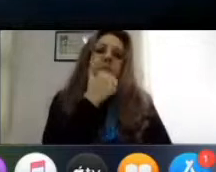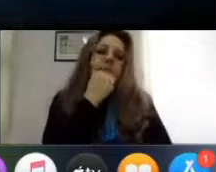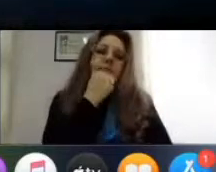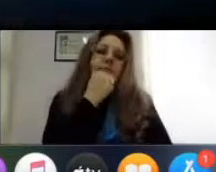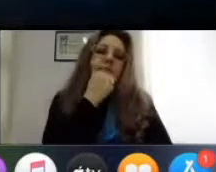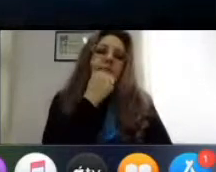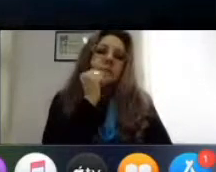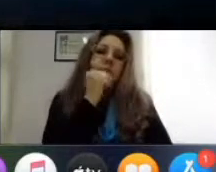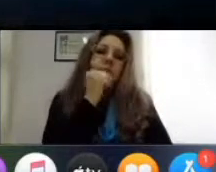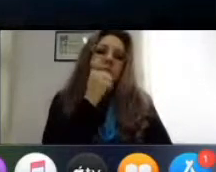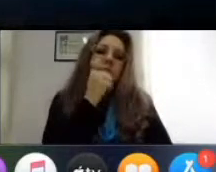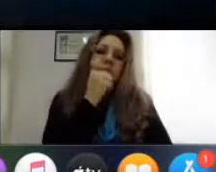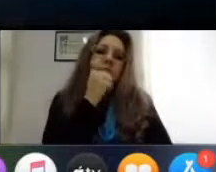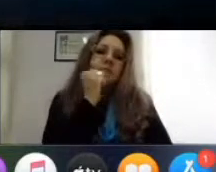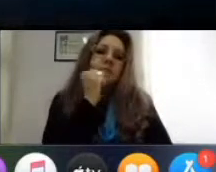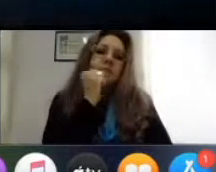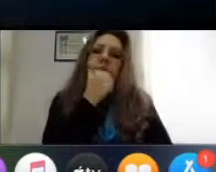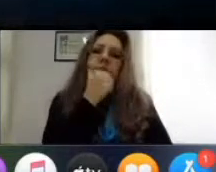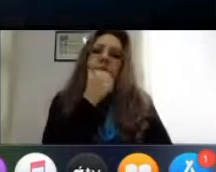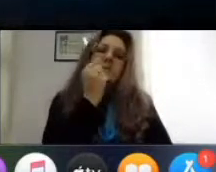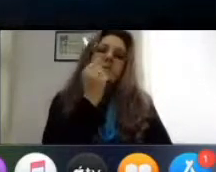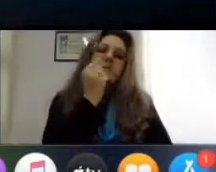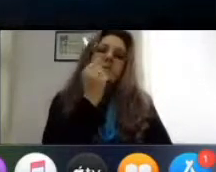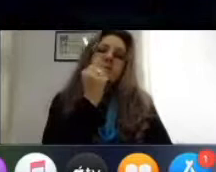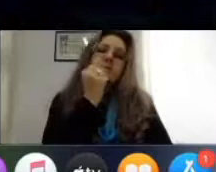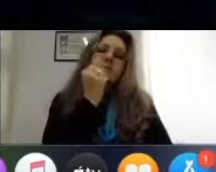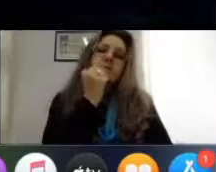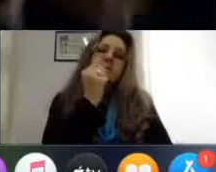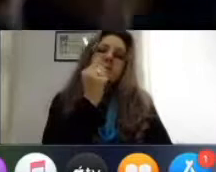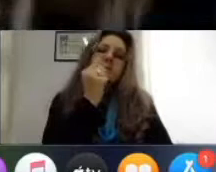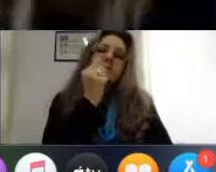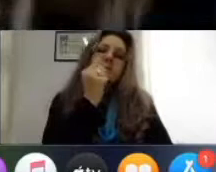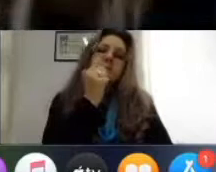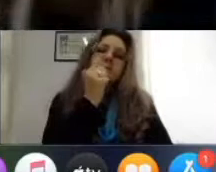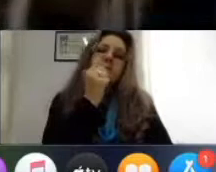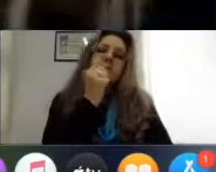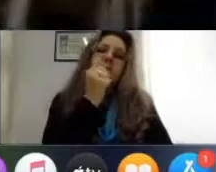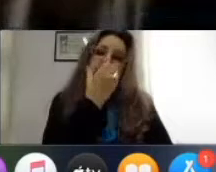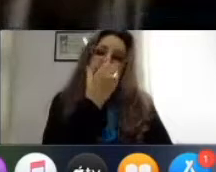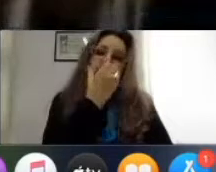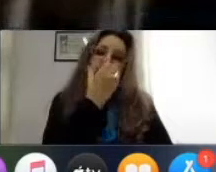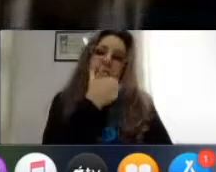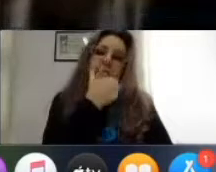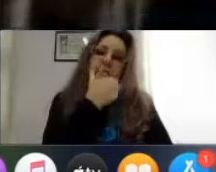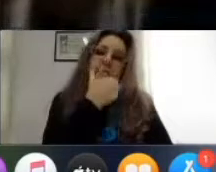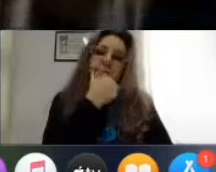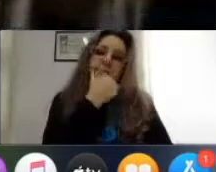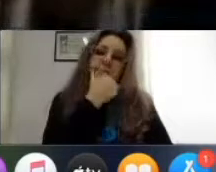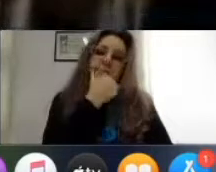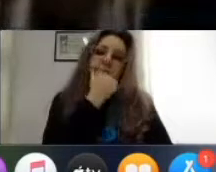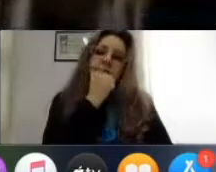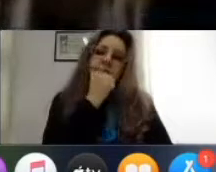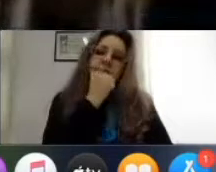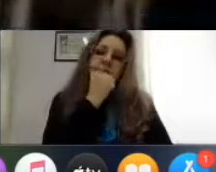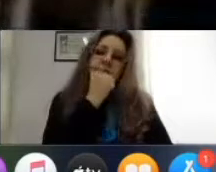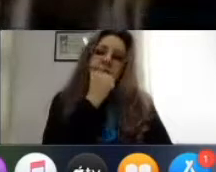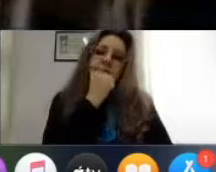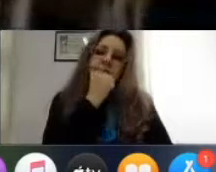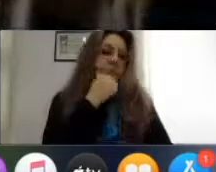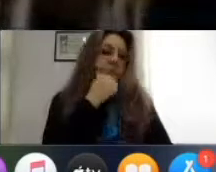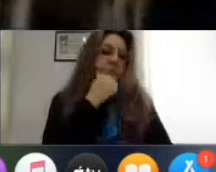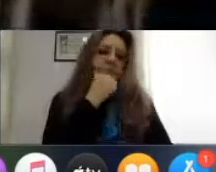é baseada em uma relação de dependência, de hibridação, de simpoiese, onde cada